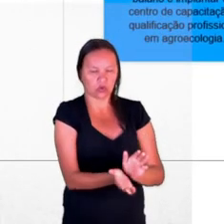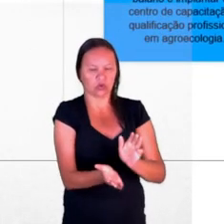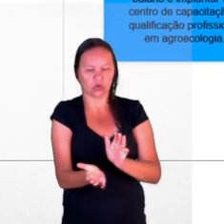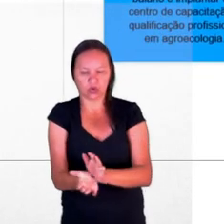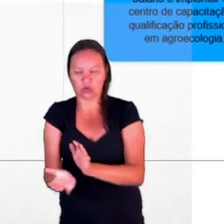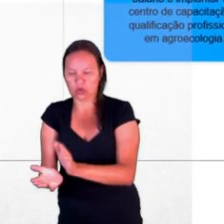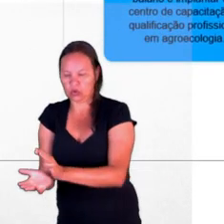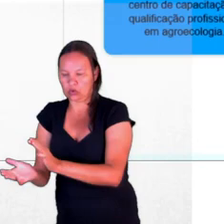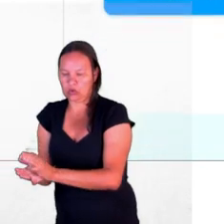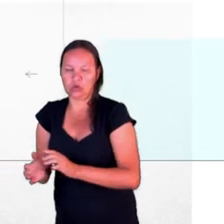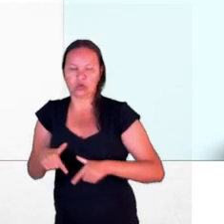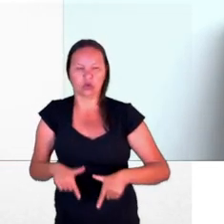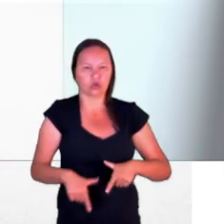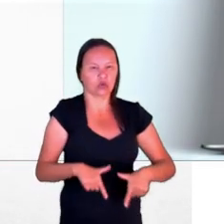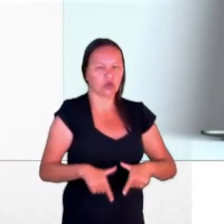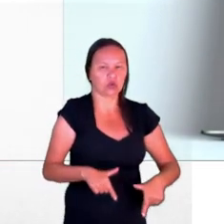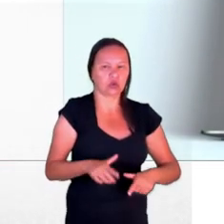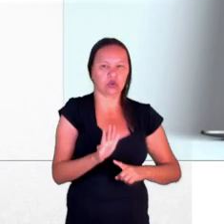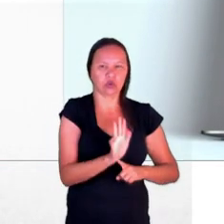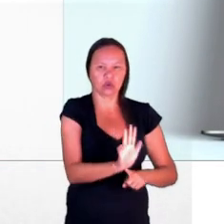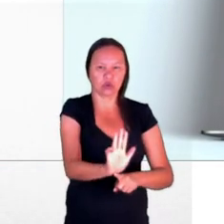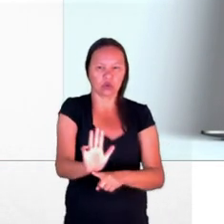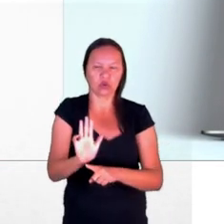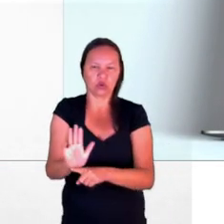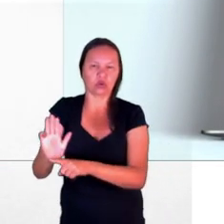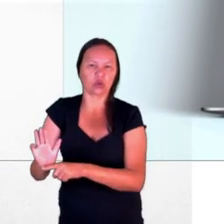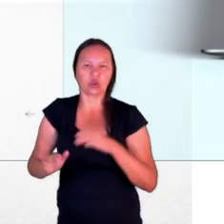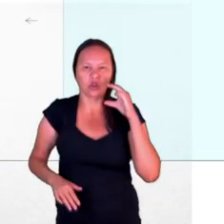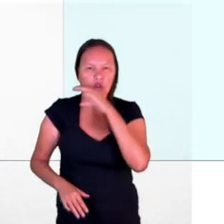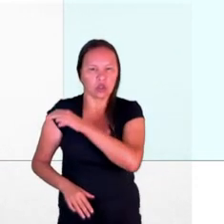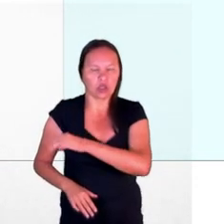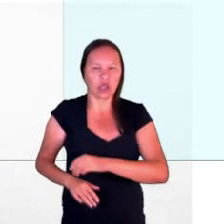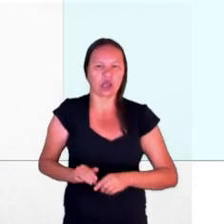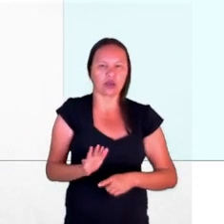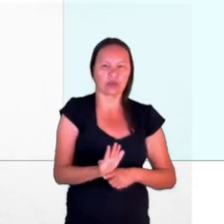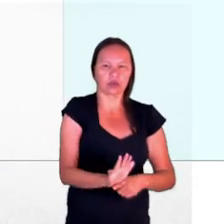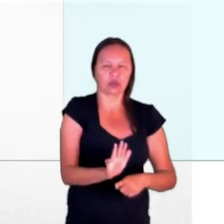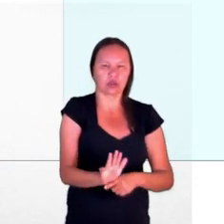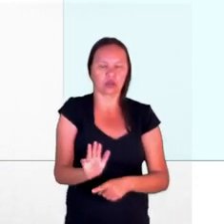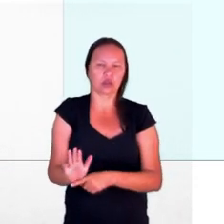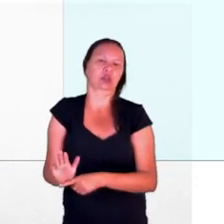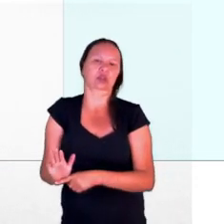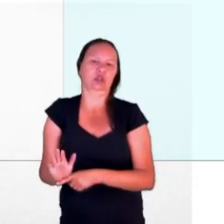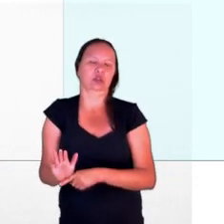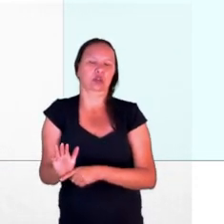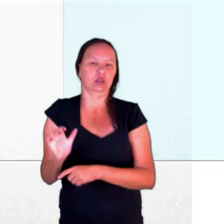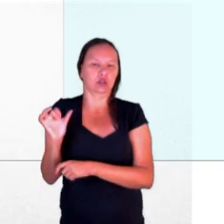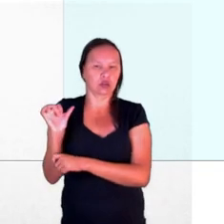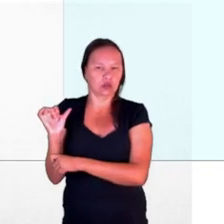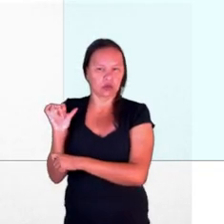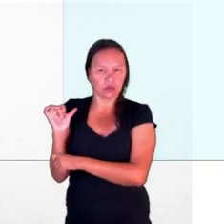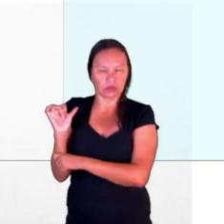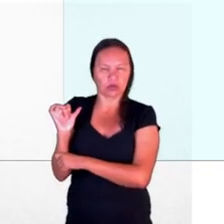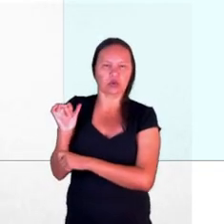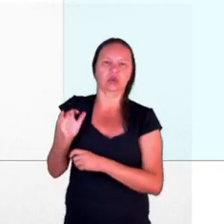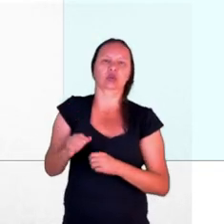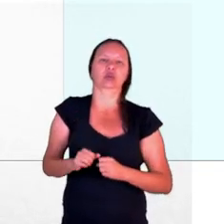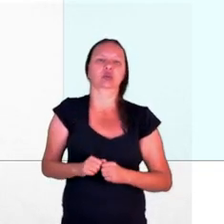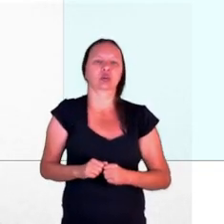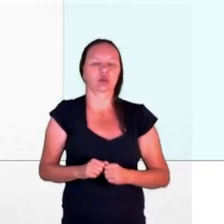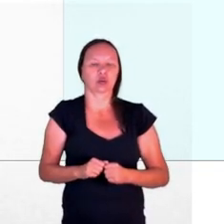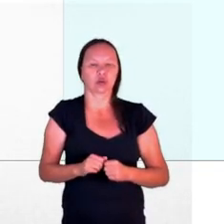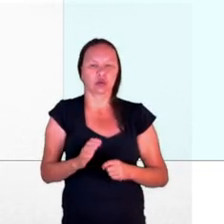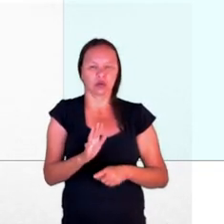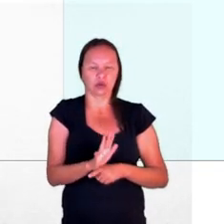desse grupo de trabalho isso eu quero mostrar para vocês é bem rapidinho aqui deixa eu só passar ah e a gente tem uma plataforma que atua no na